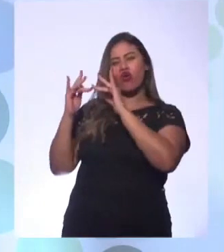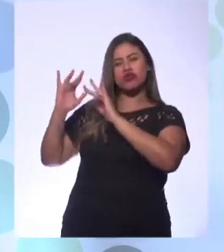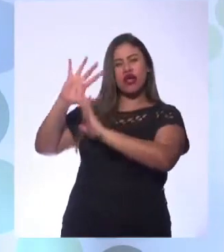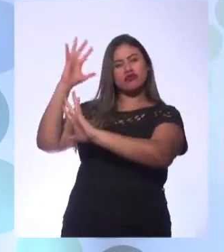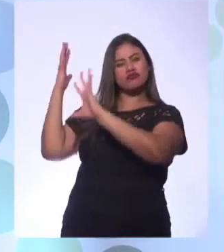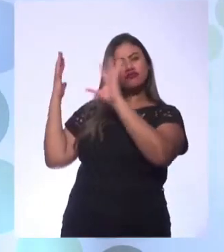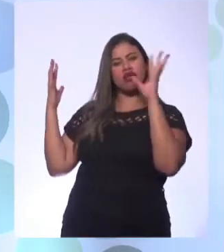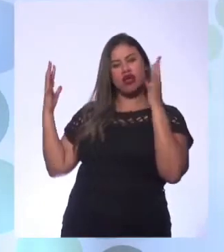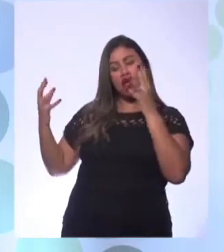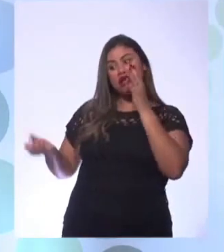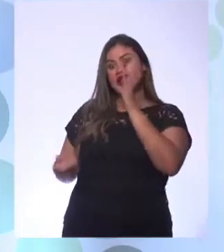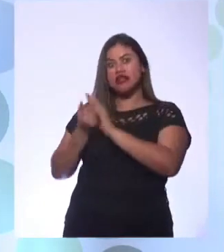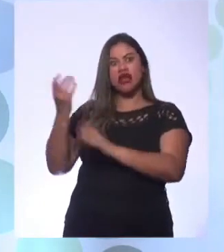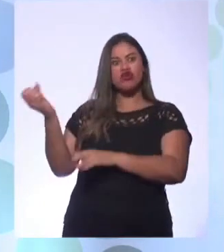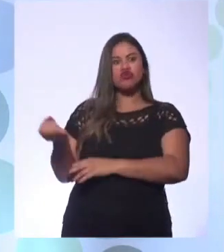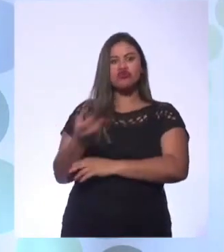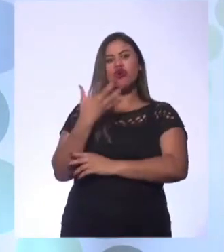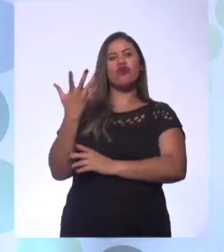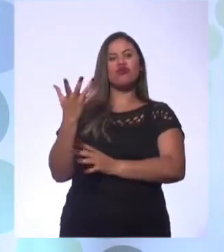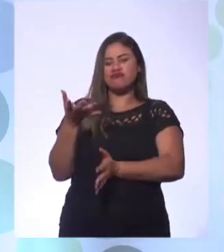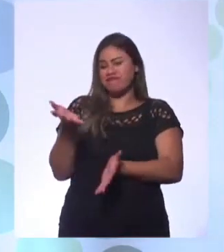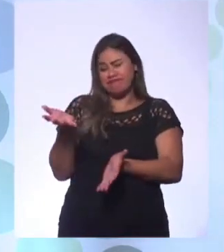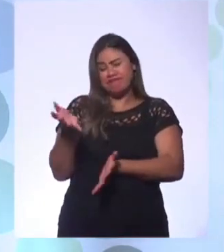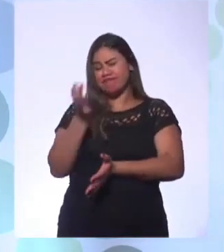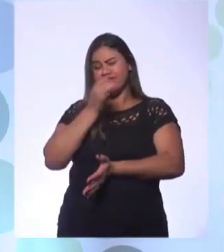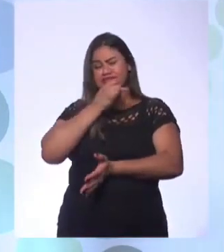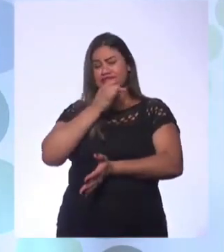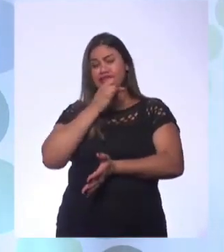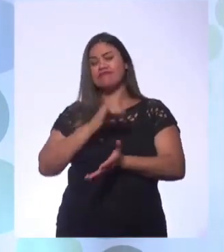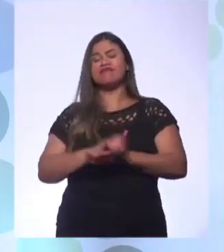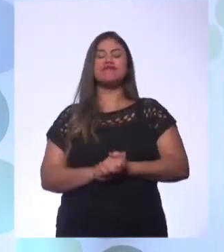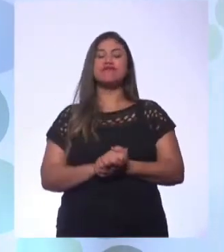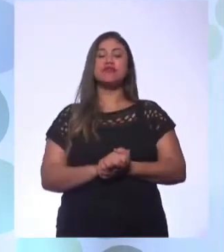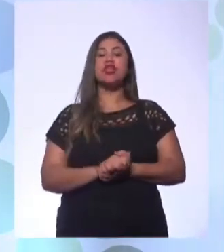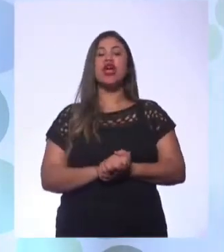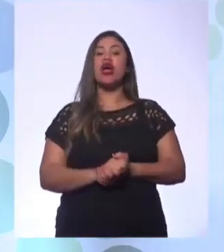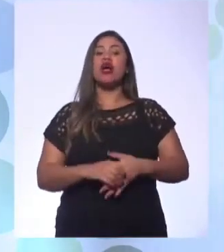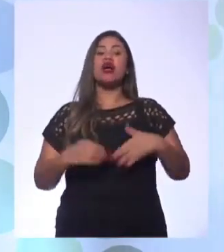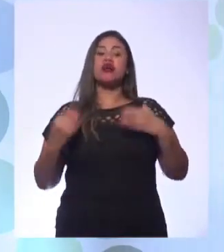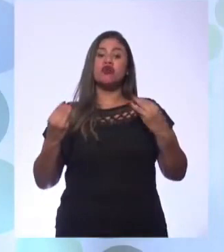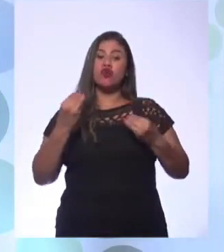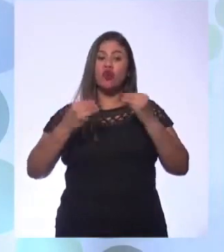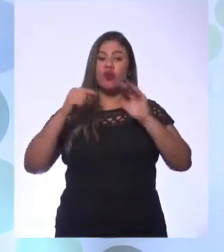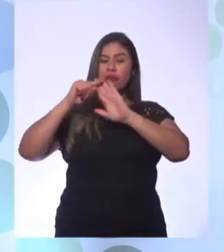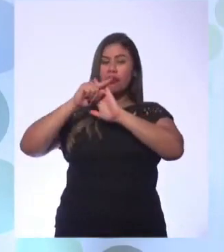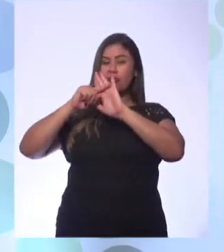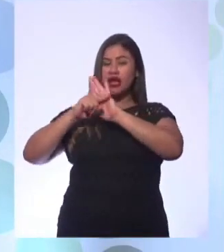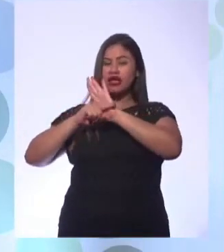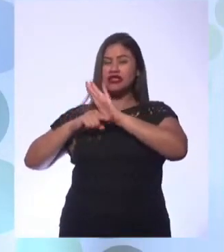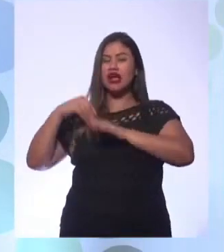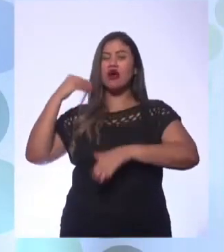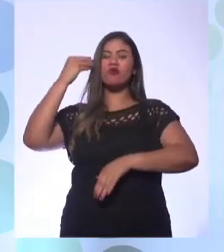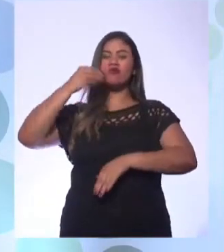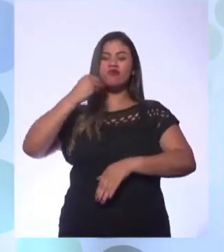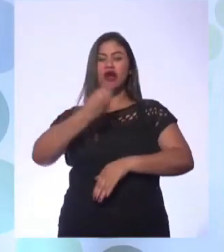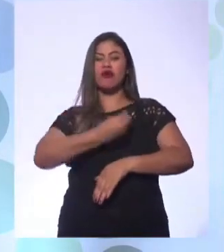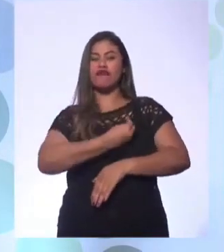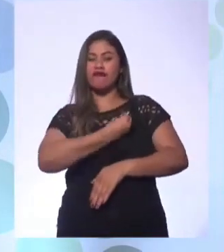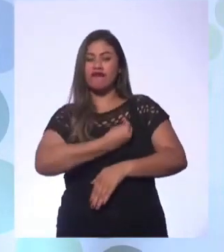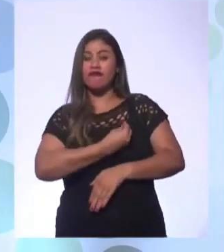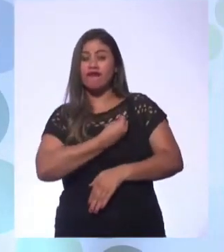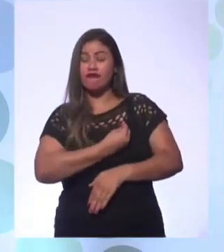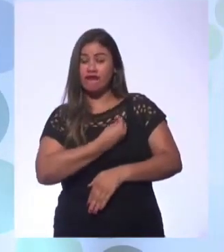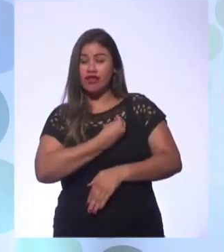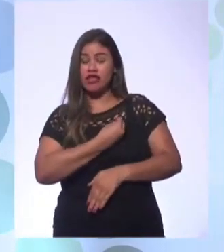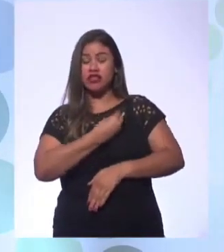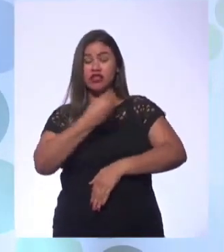para criar uma nova obra de arte, por exemplo, né? Então, essa pesquisa de campo, onde eu visito um local que vai abrir